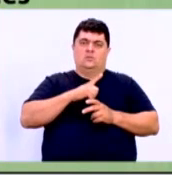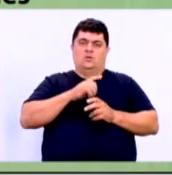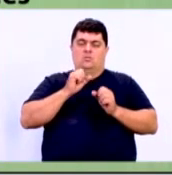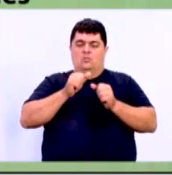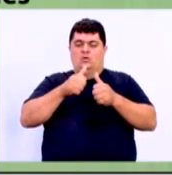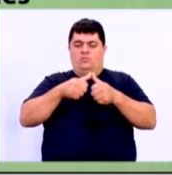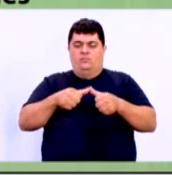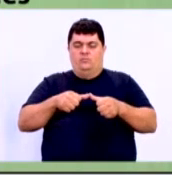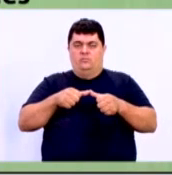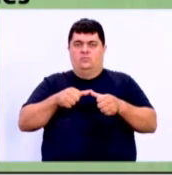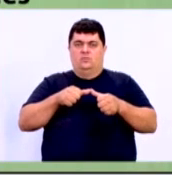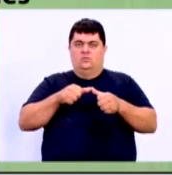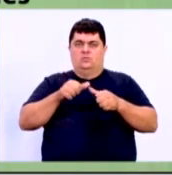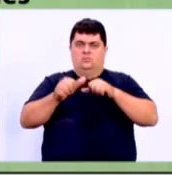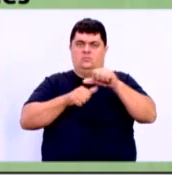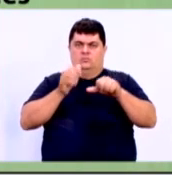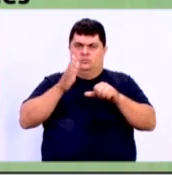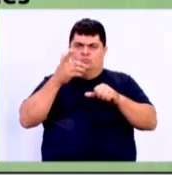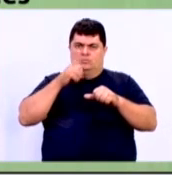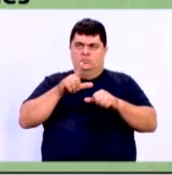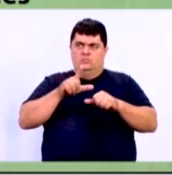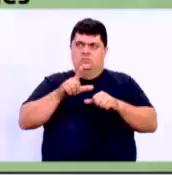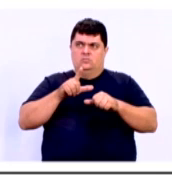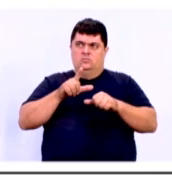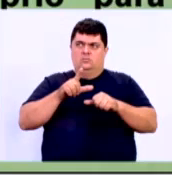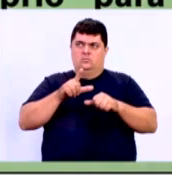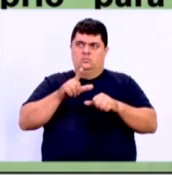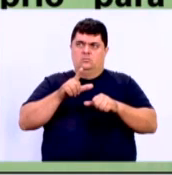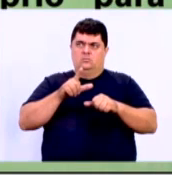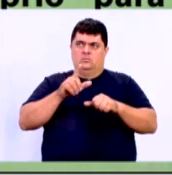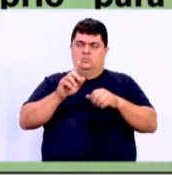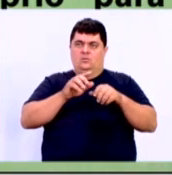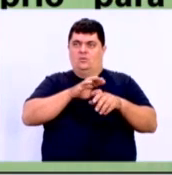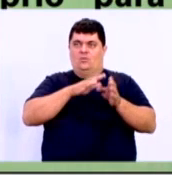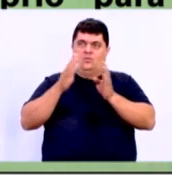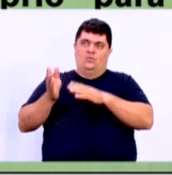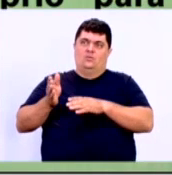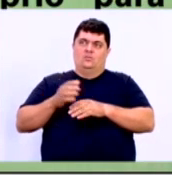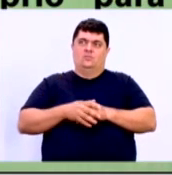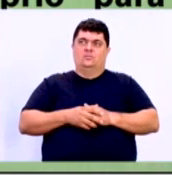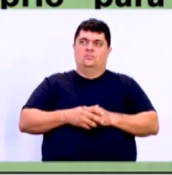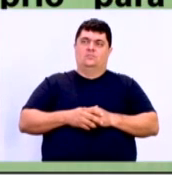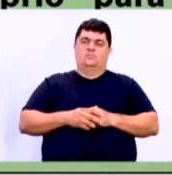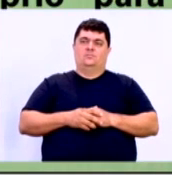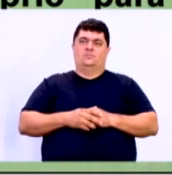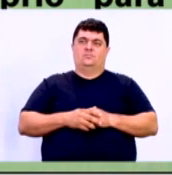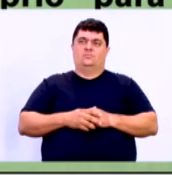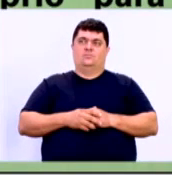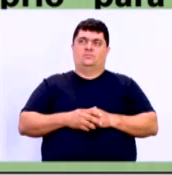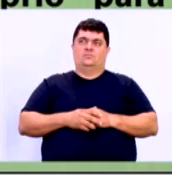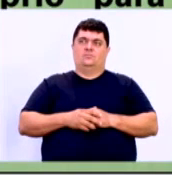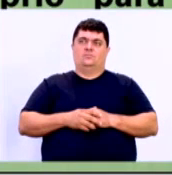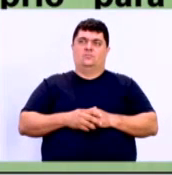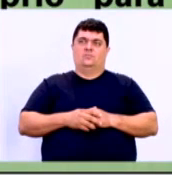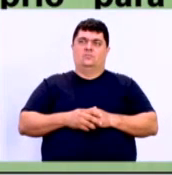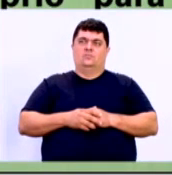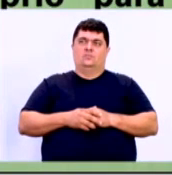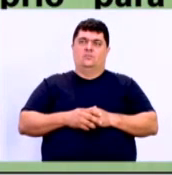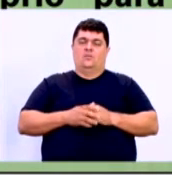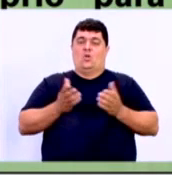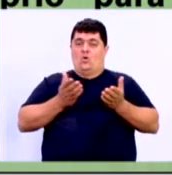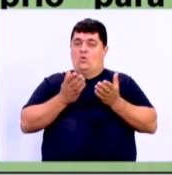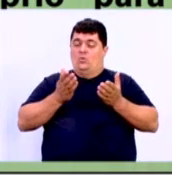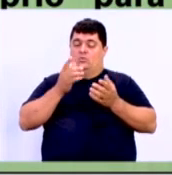fixo, variáveis e indiretos. Acho que eu já vi isso aqui, não? É, vimos sim. Então, vamos passar para a próxima. Então, o foco da nossa aula de